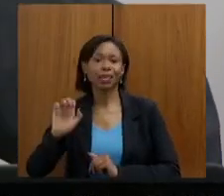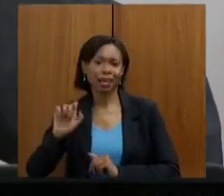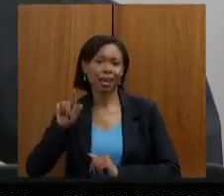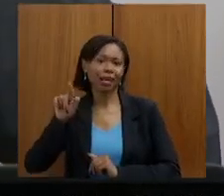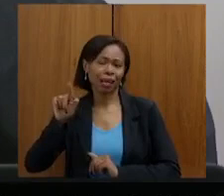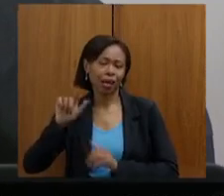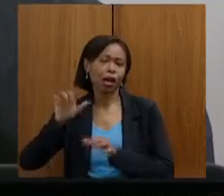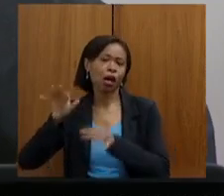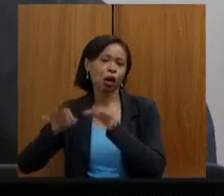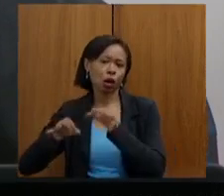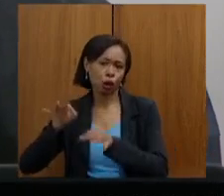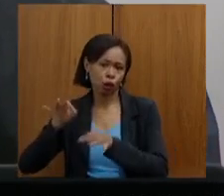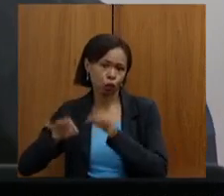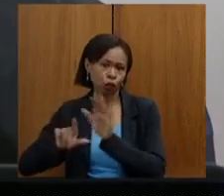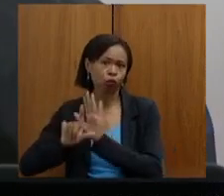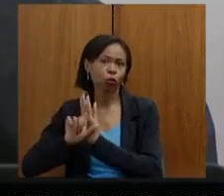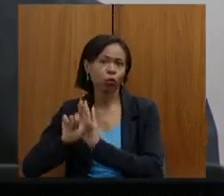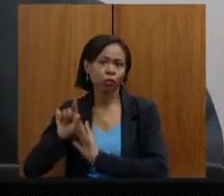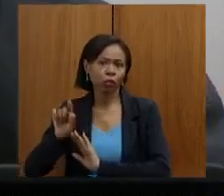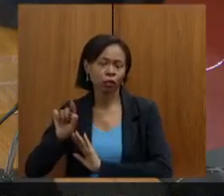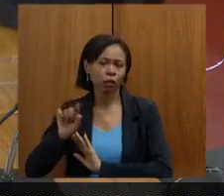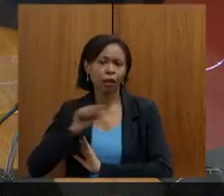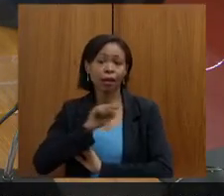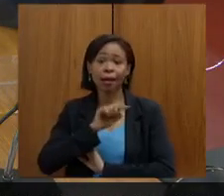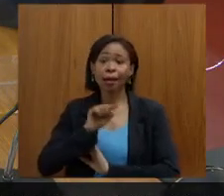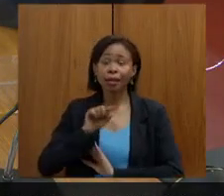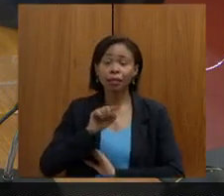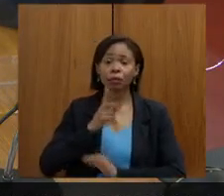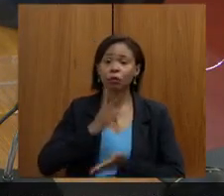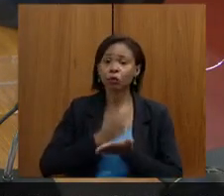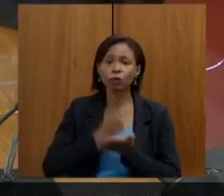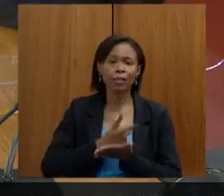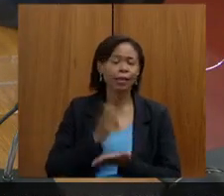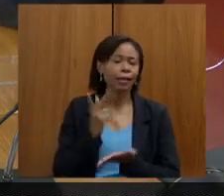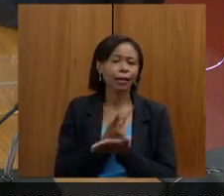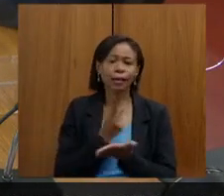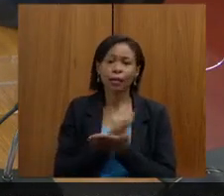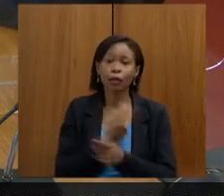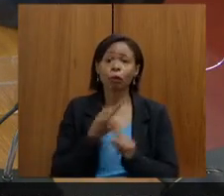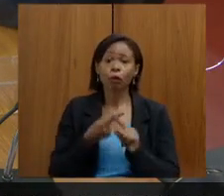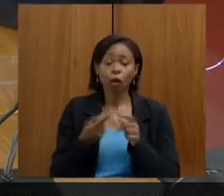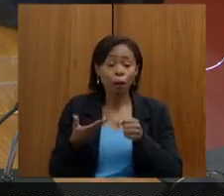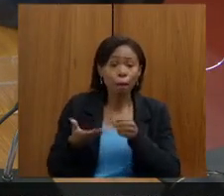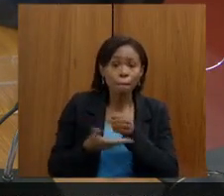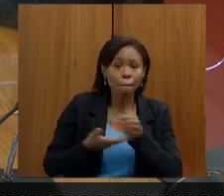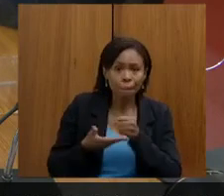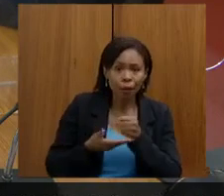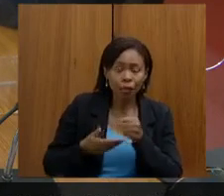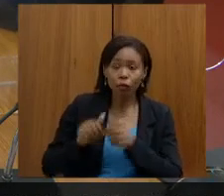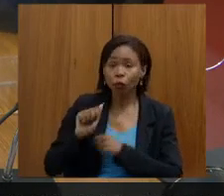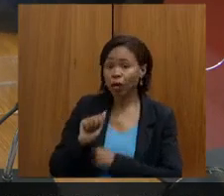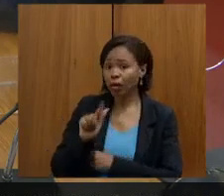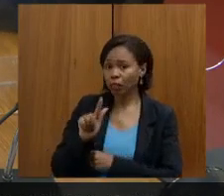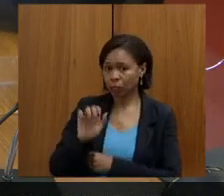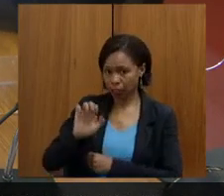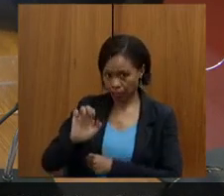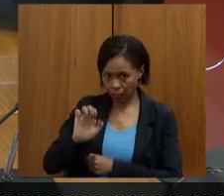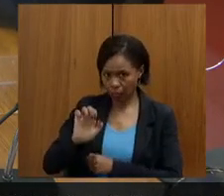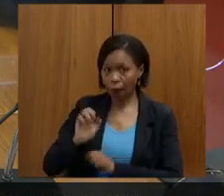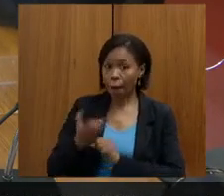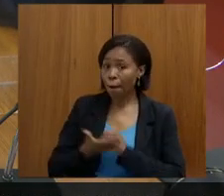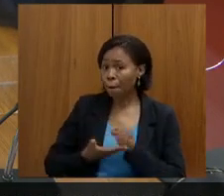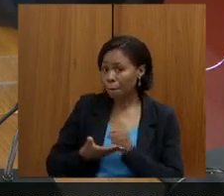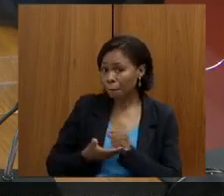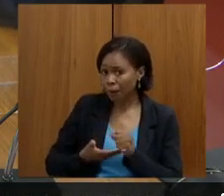Eles continuam insistindo no erro grosseiro e grave isso a base do parecer da Gi ou